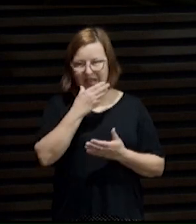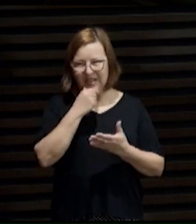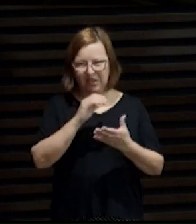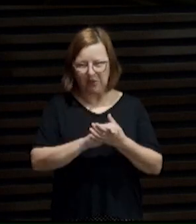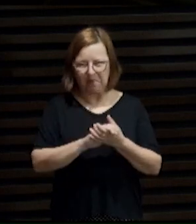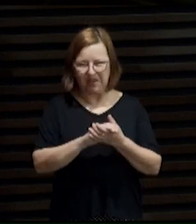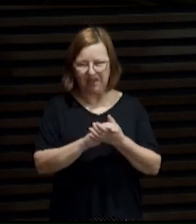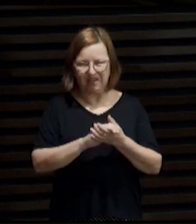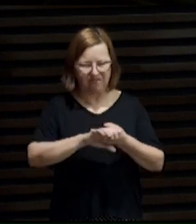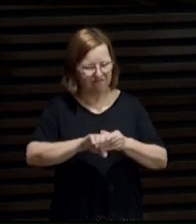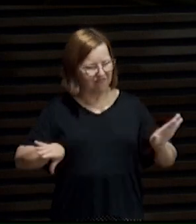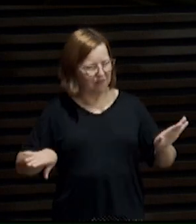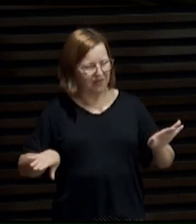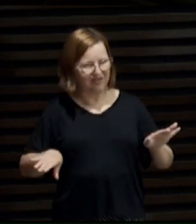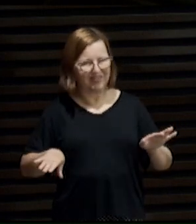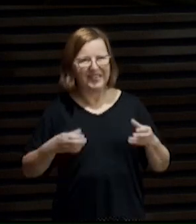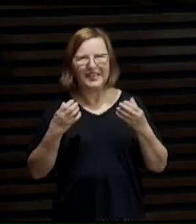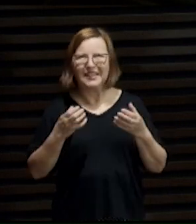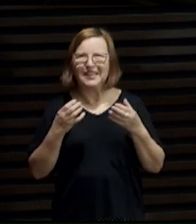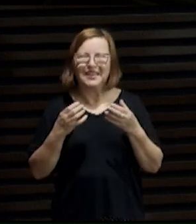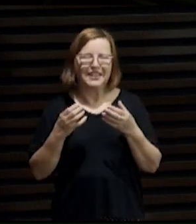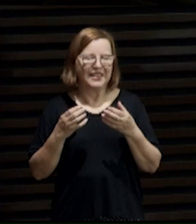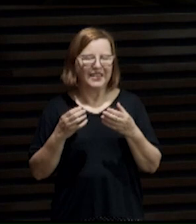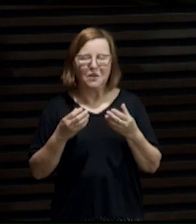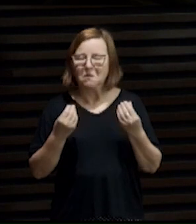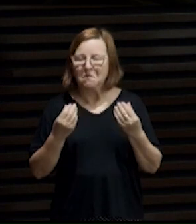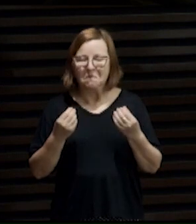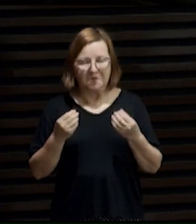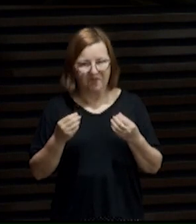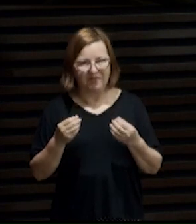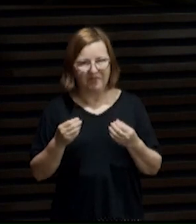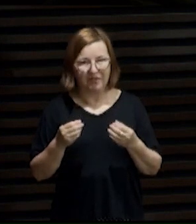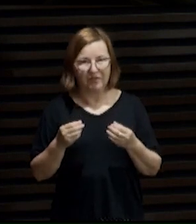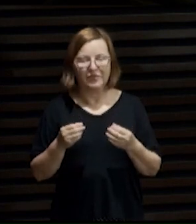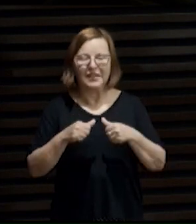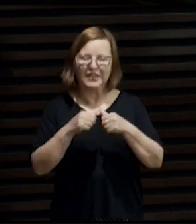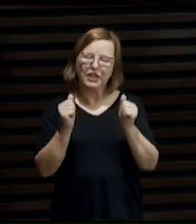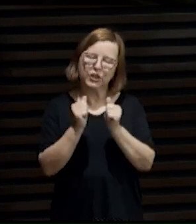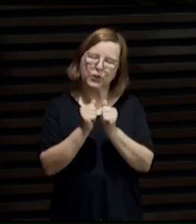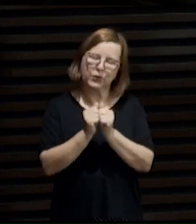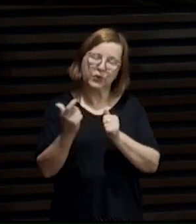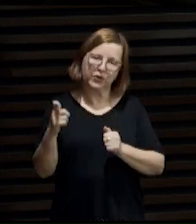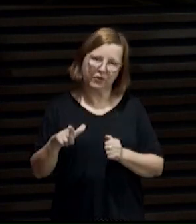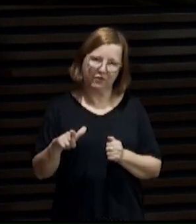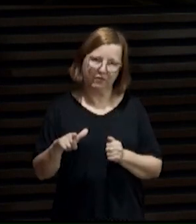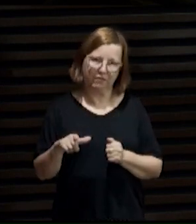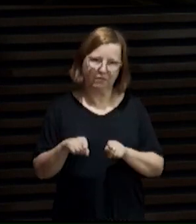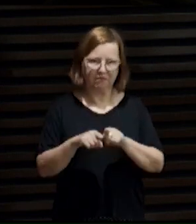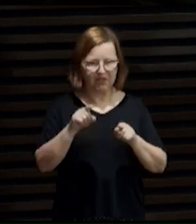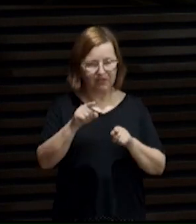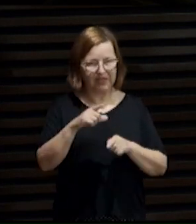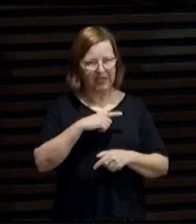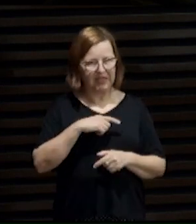Pais que perderam seus filhos dariam tudo para ter essa cena de novo. E porque você tem mulher e filhos, você não dá